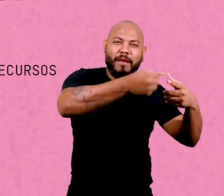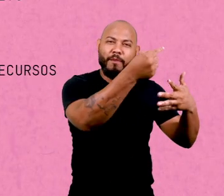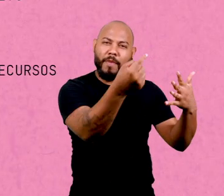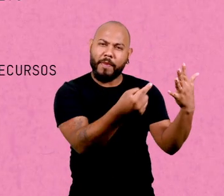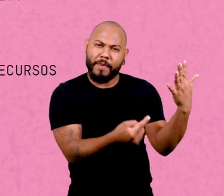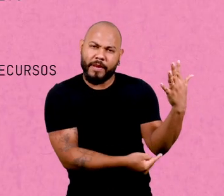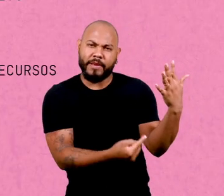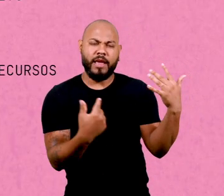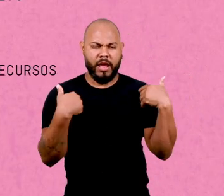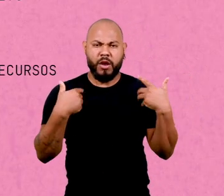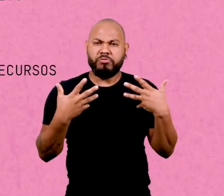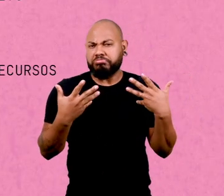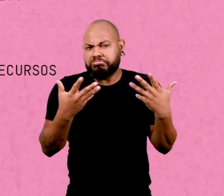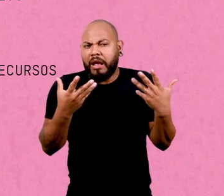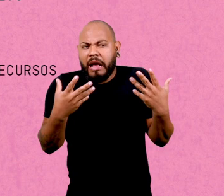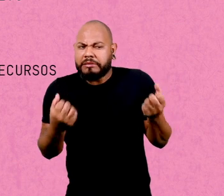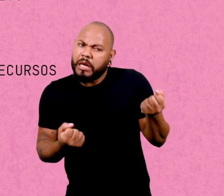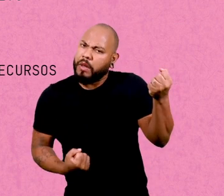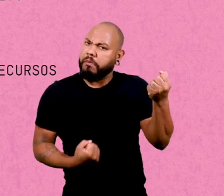das substâncias